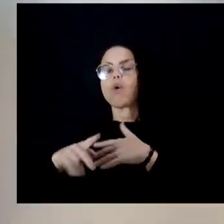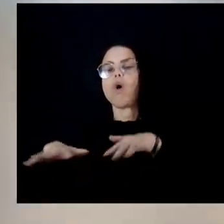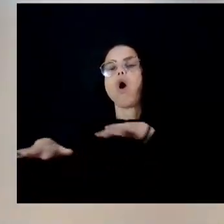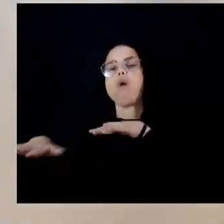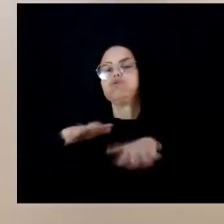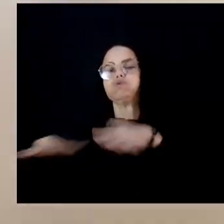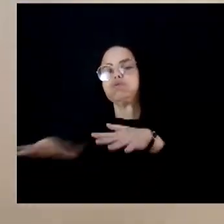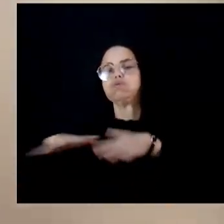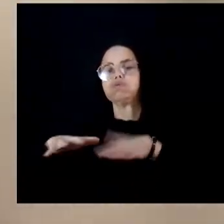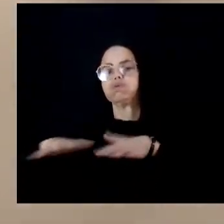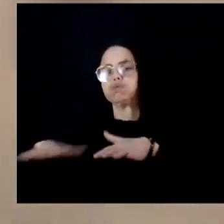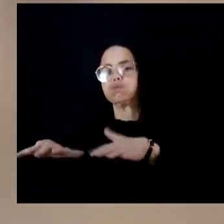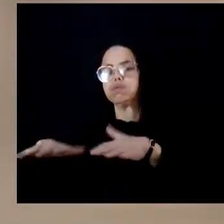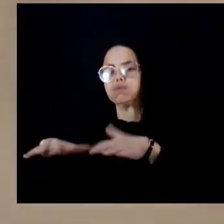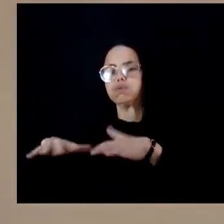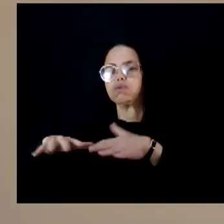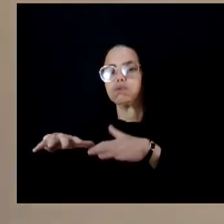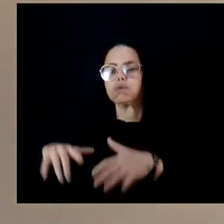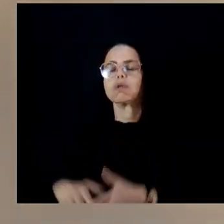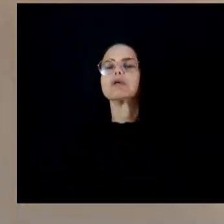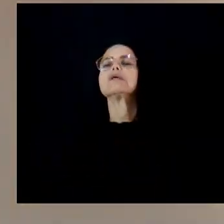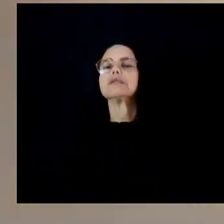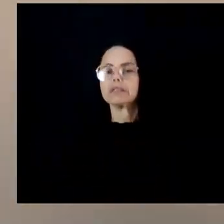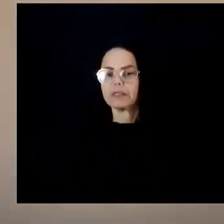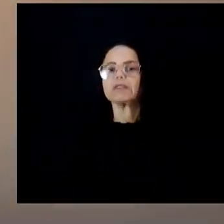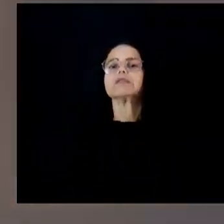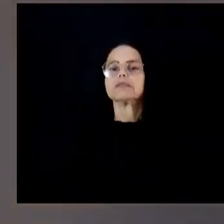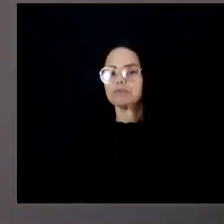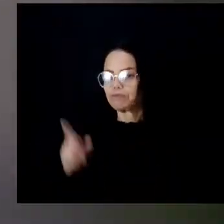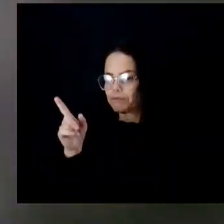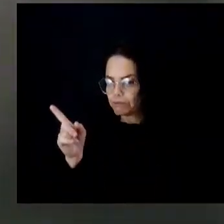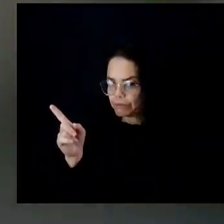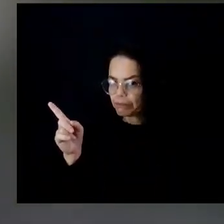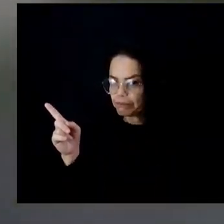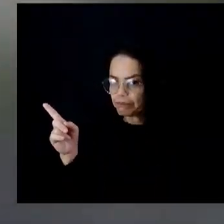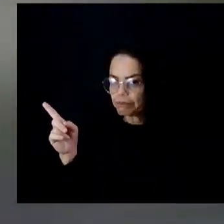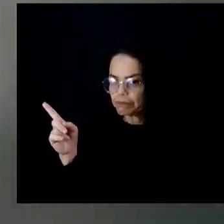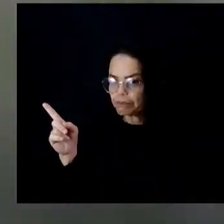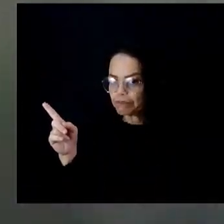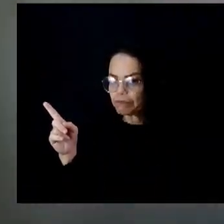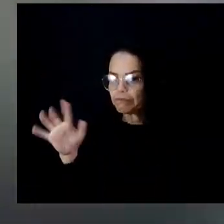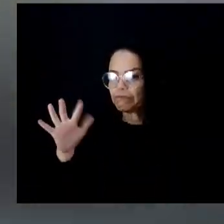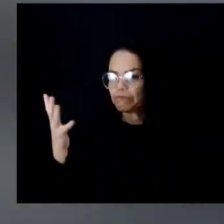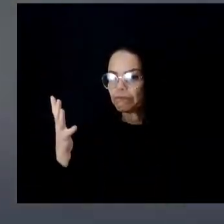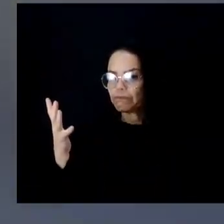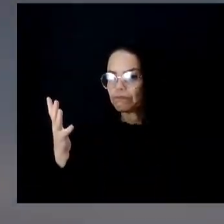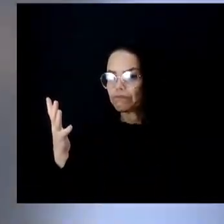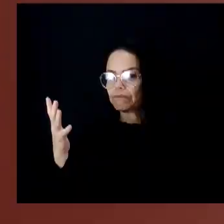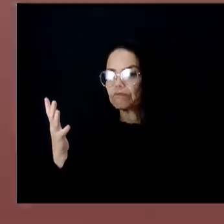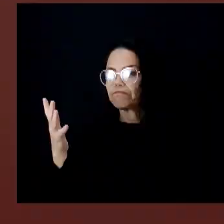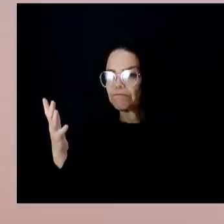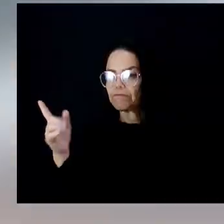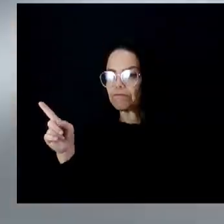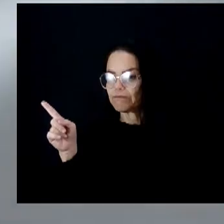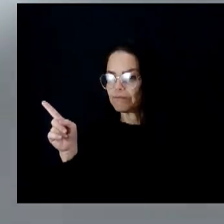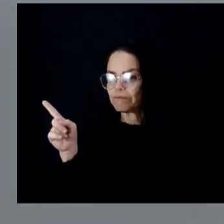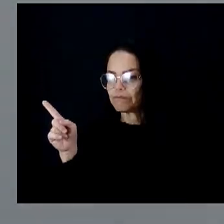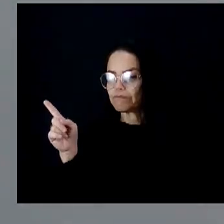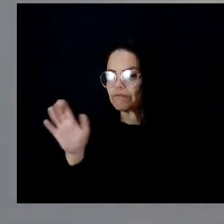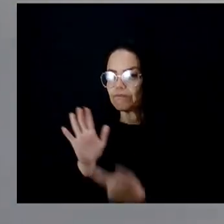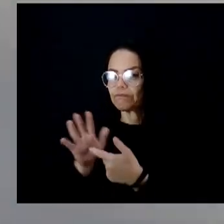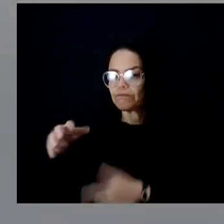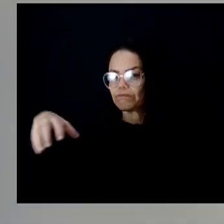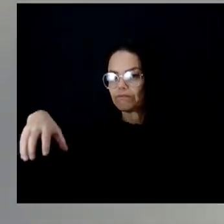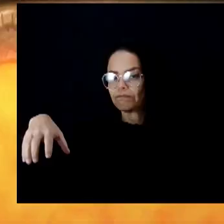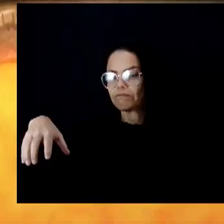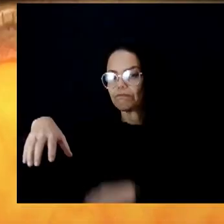viajaram. Então, muitas vezes eles estão o terremoto ele acontece num espaço ali, né? Num ponto, por exemplo, na Terra. E o